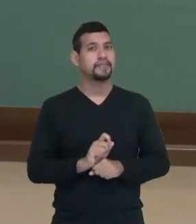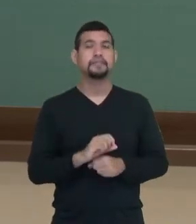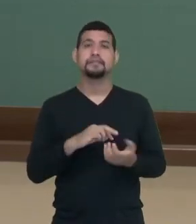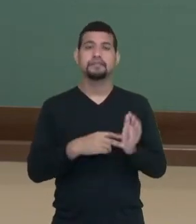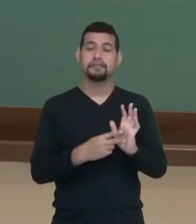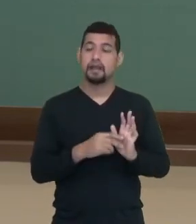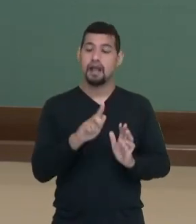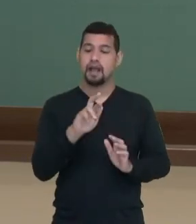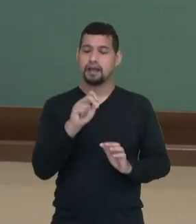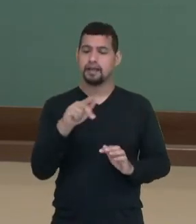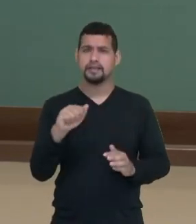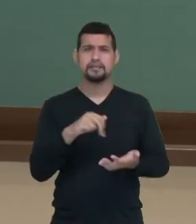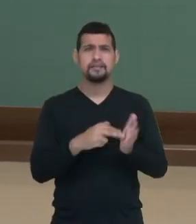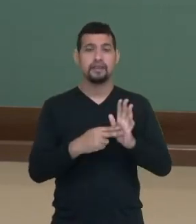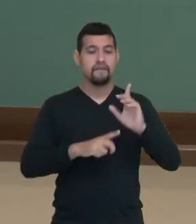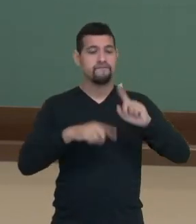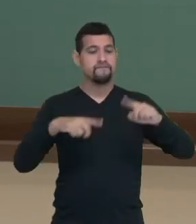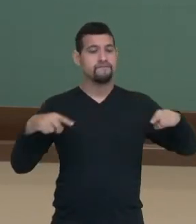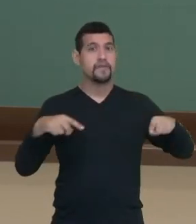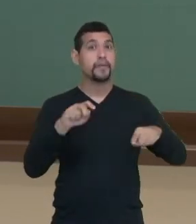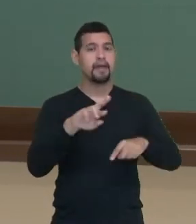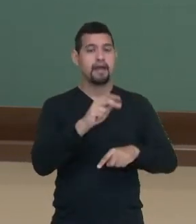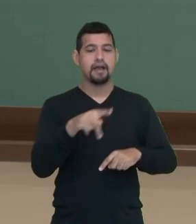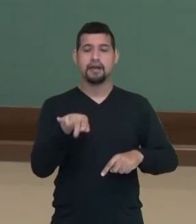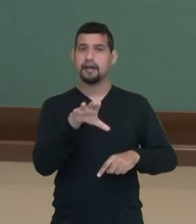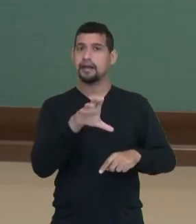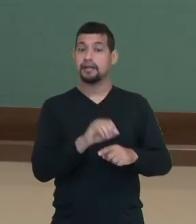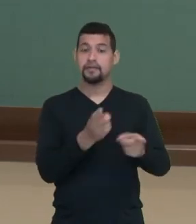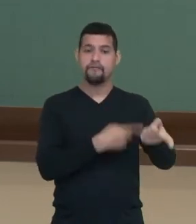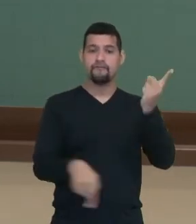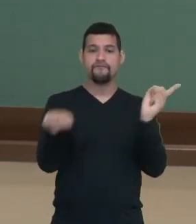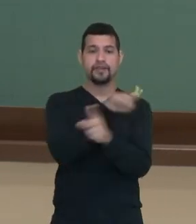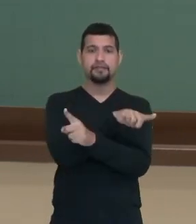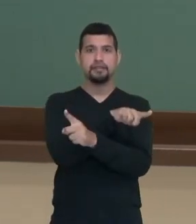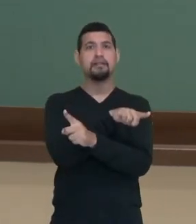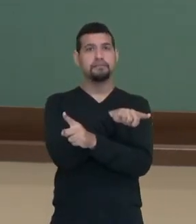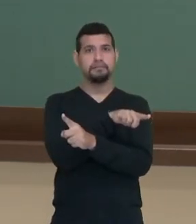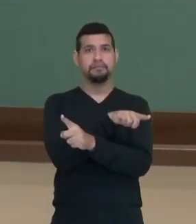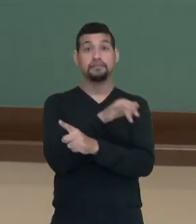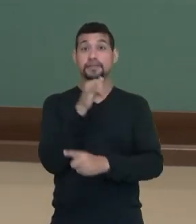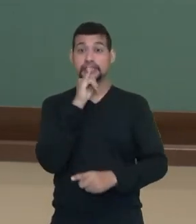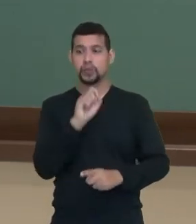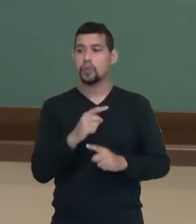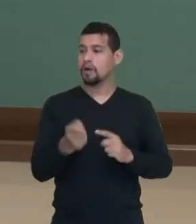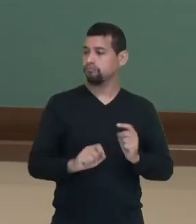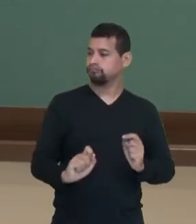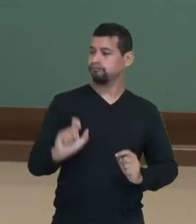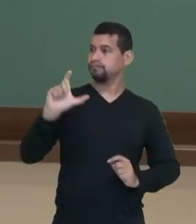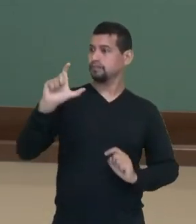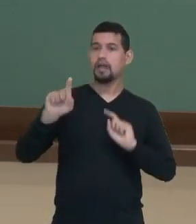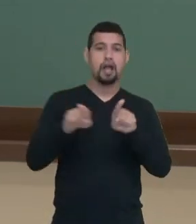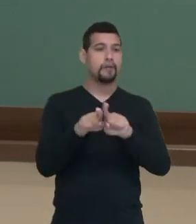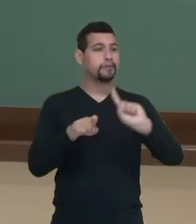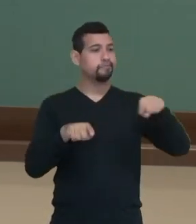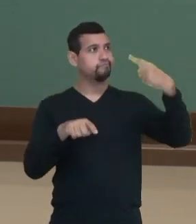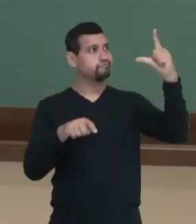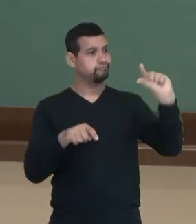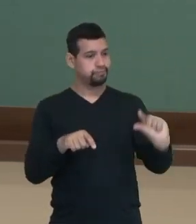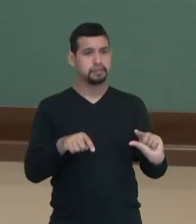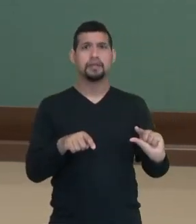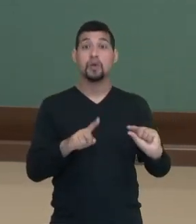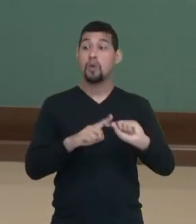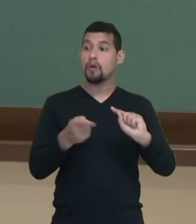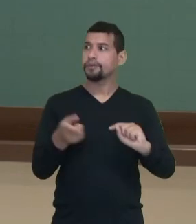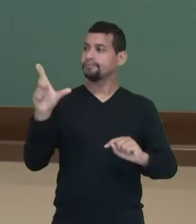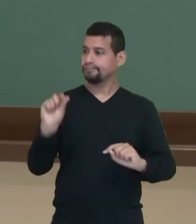essas grandezas, elas variam em uma razão inversa. Ou seja, se uma aumenta, a outra diminui. Ou se